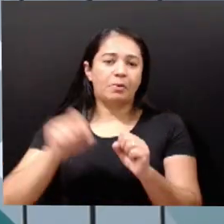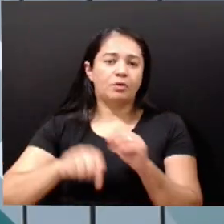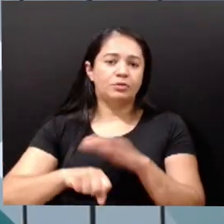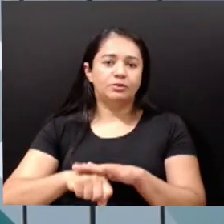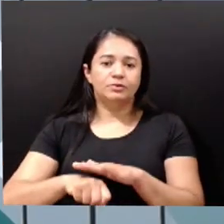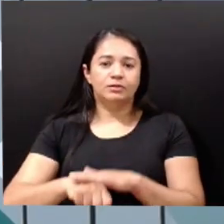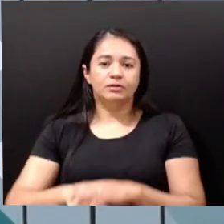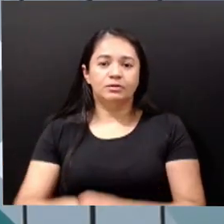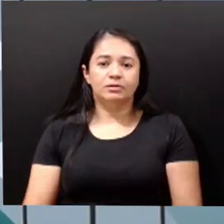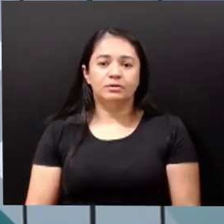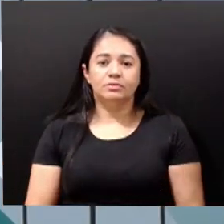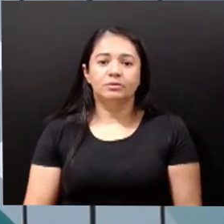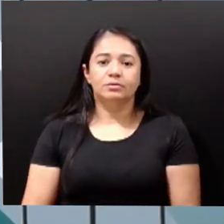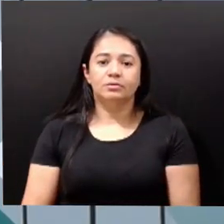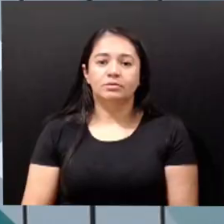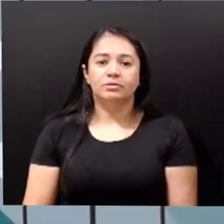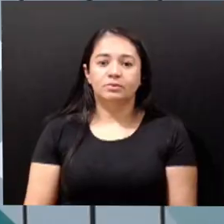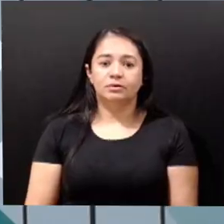que pode ser feito?